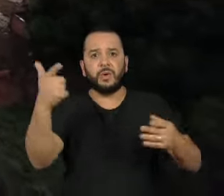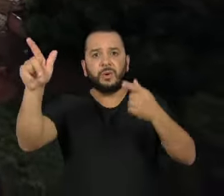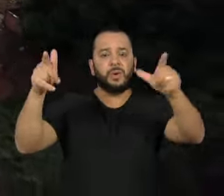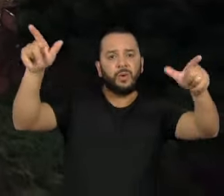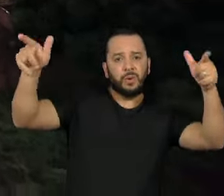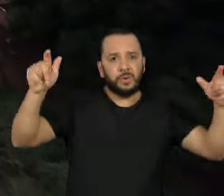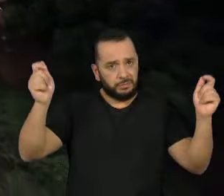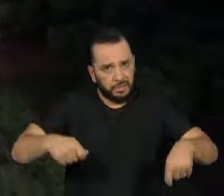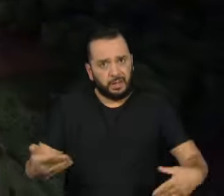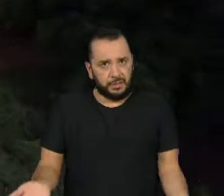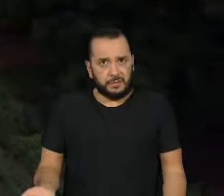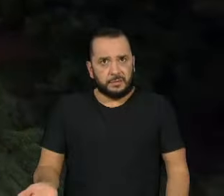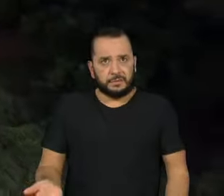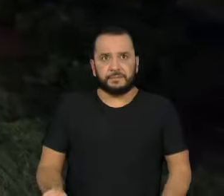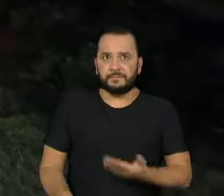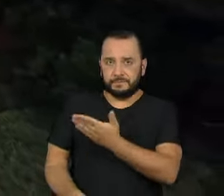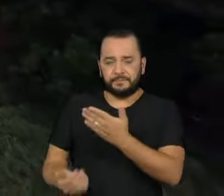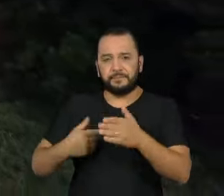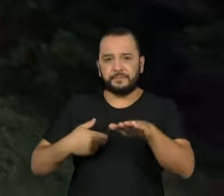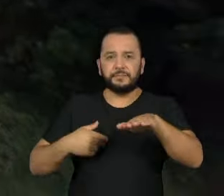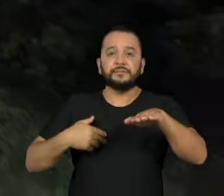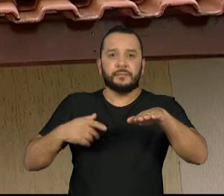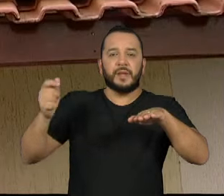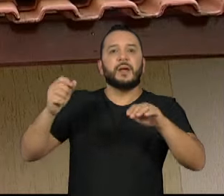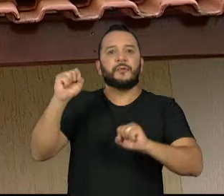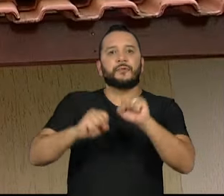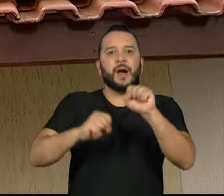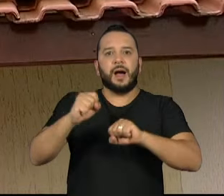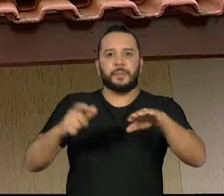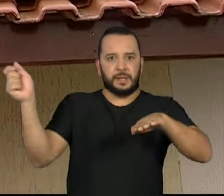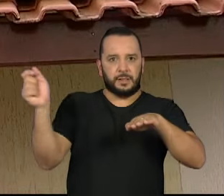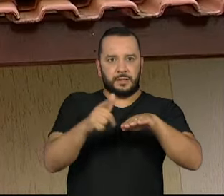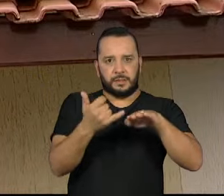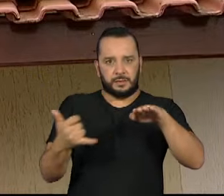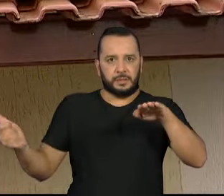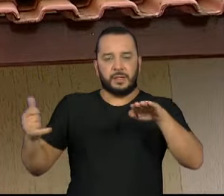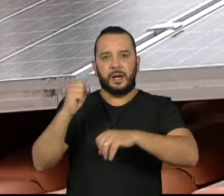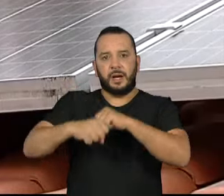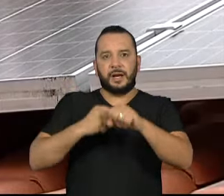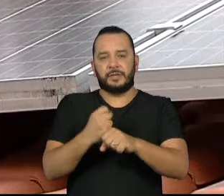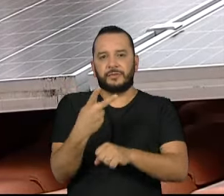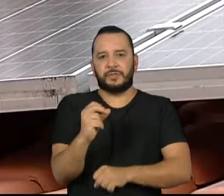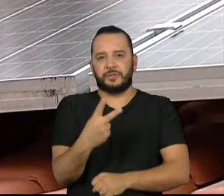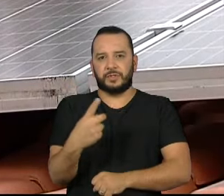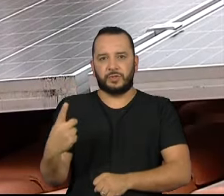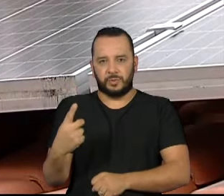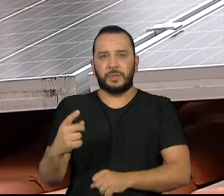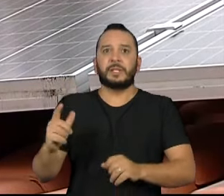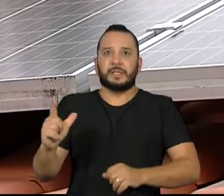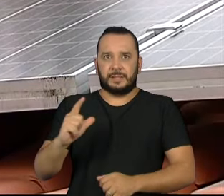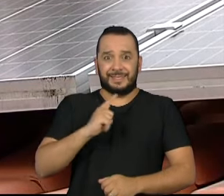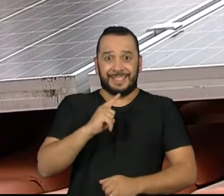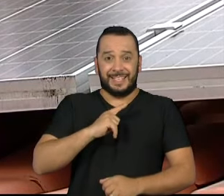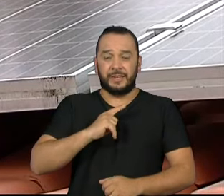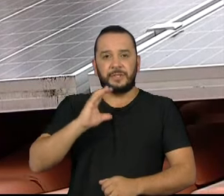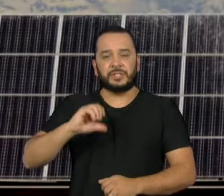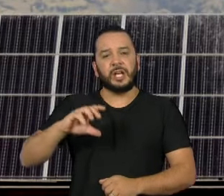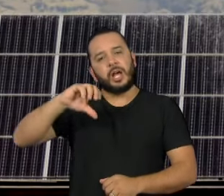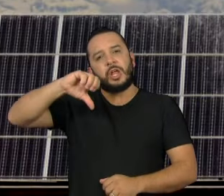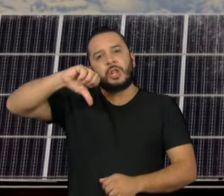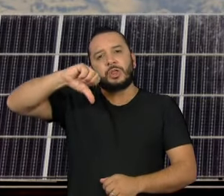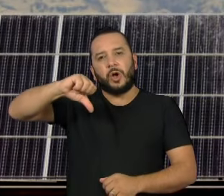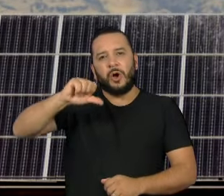Segundo dados da Absolar, em 2021, a energia fotovoltaica bateu a meta de 9 gigawatts, o